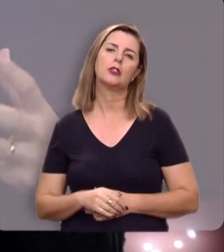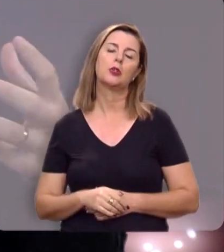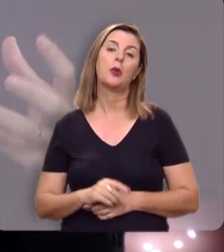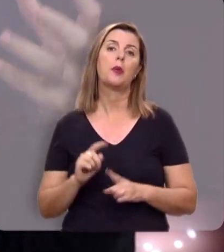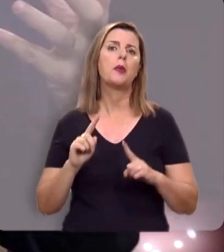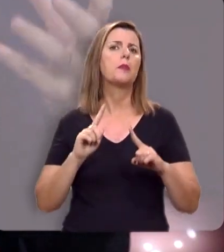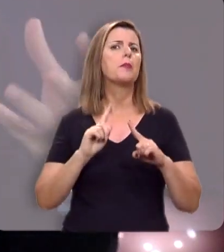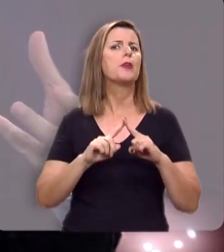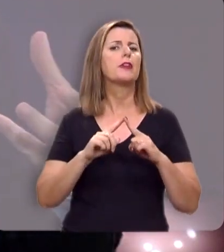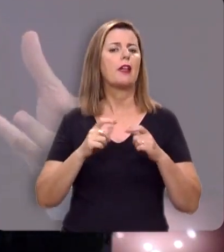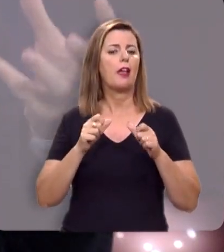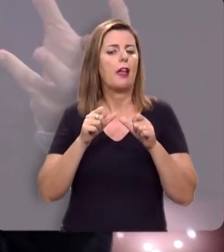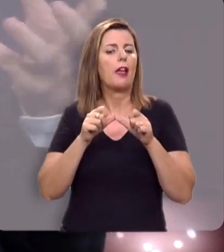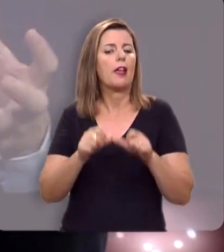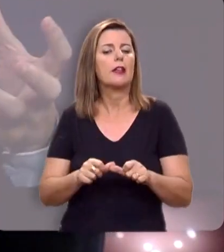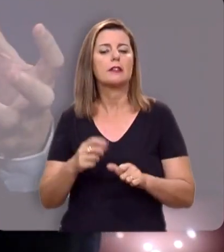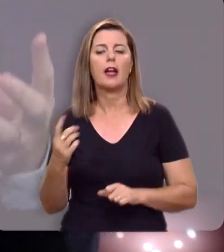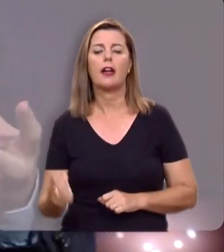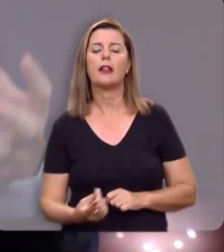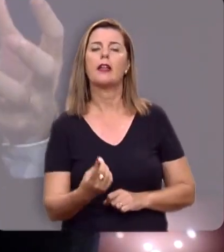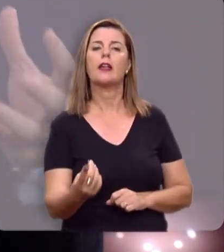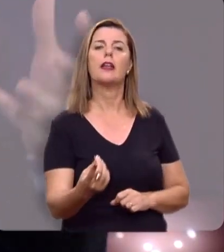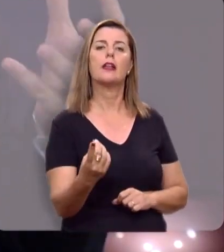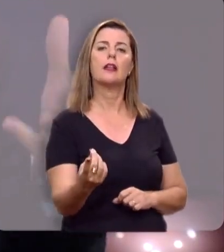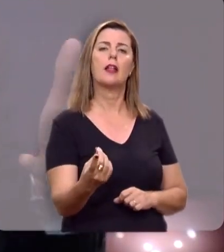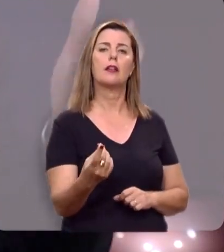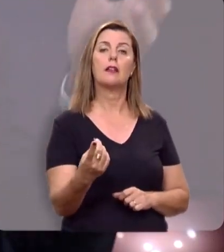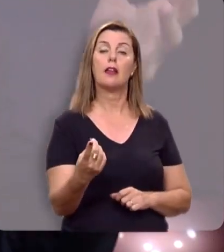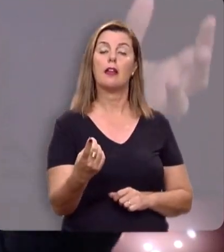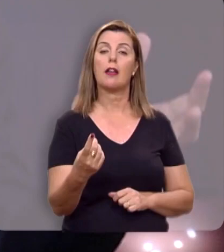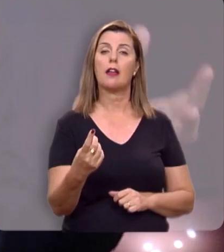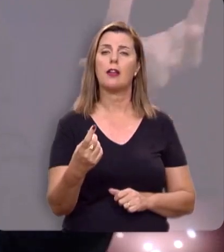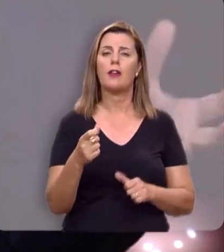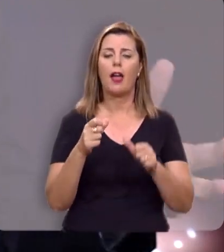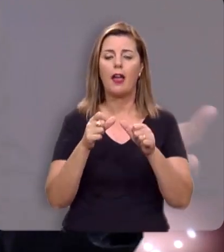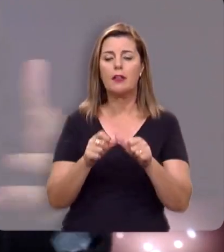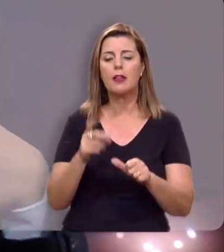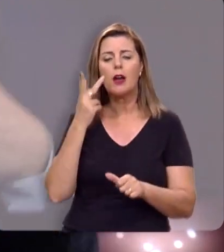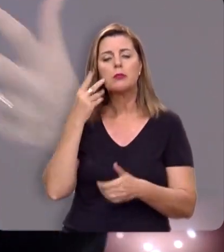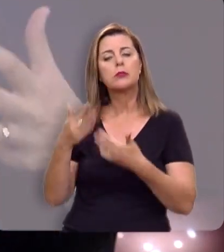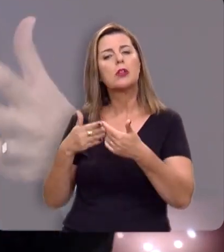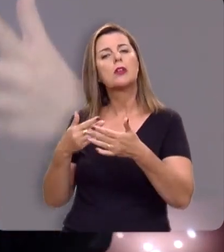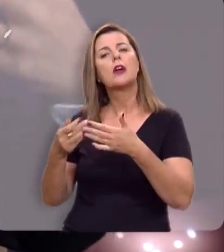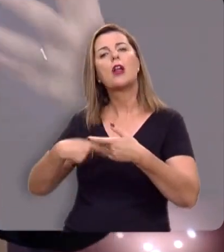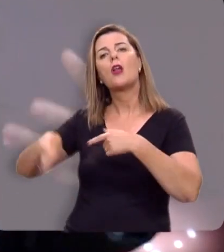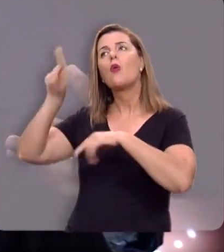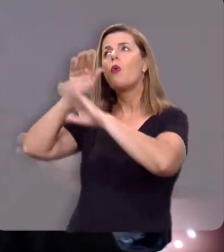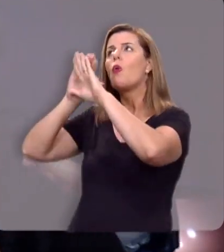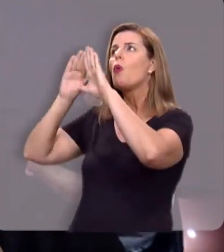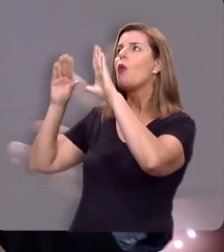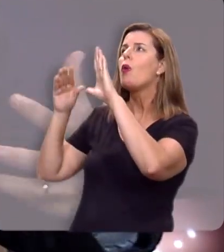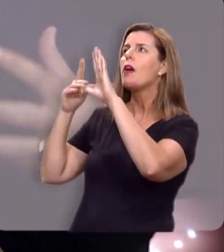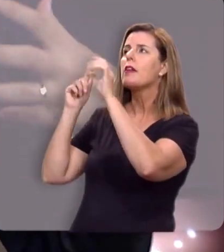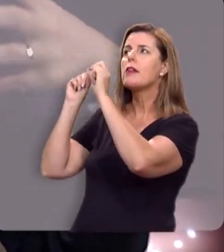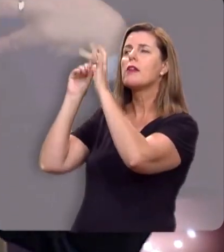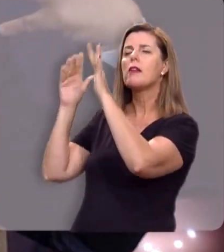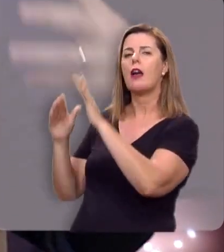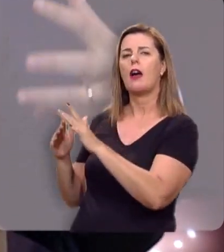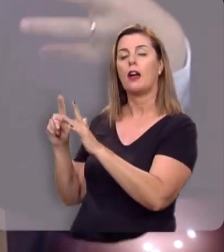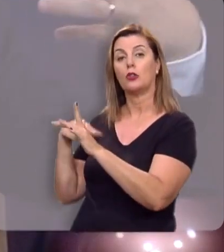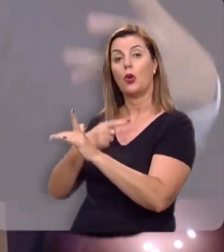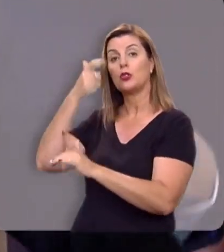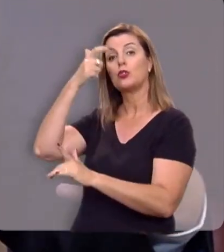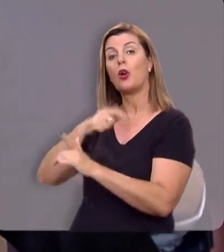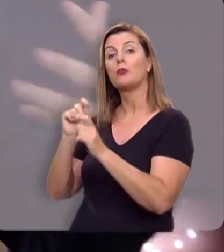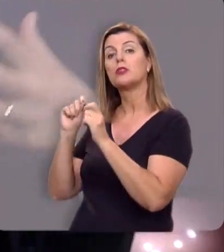contas, estarmos na eternidade é estarmos naquele lugar para onde nós fomos criados, né? Porque nós